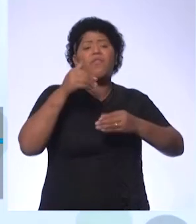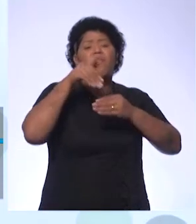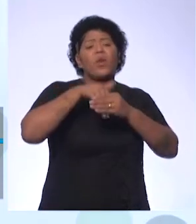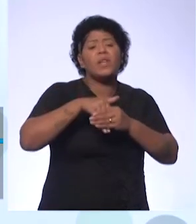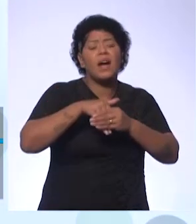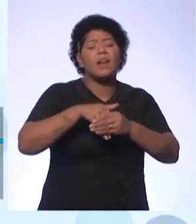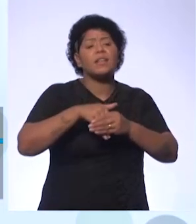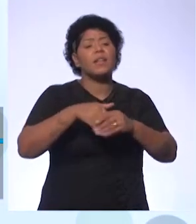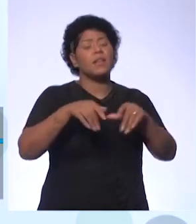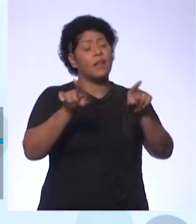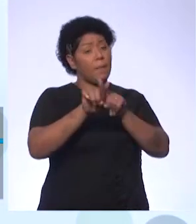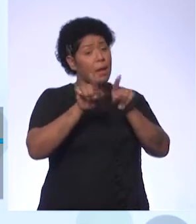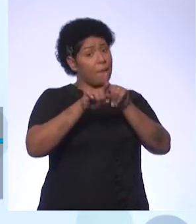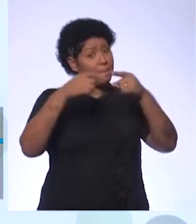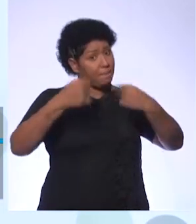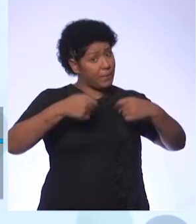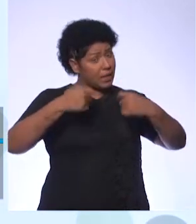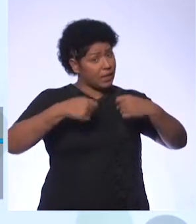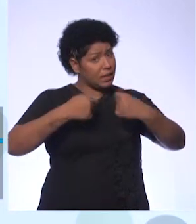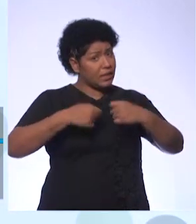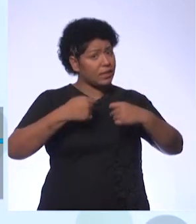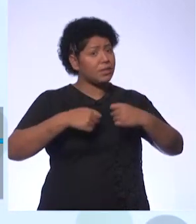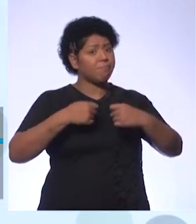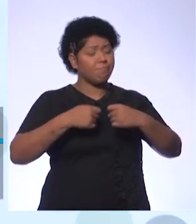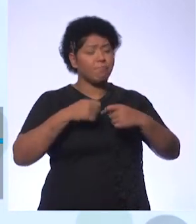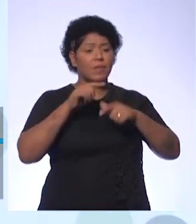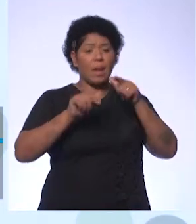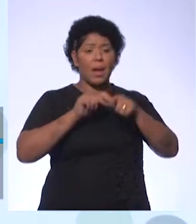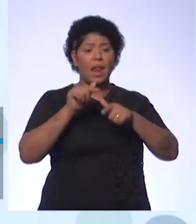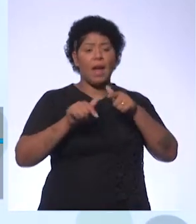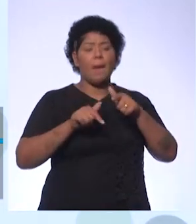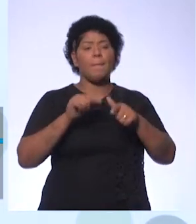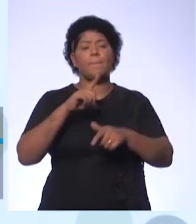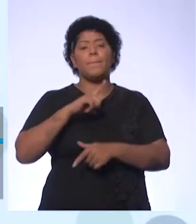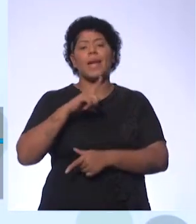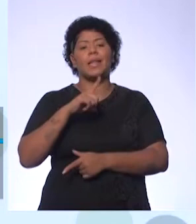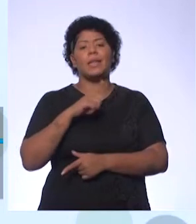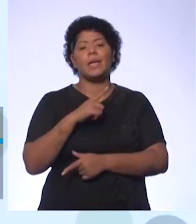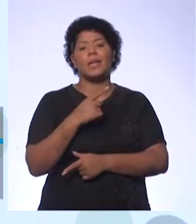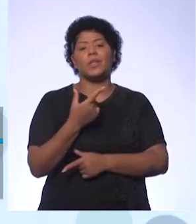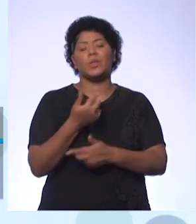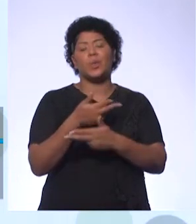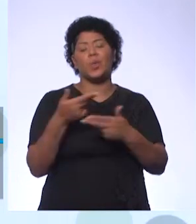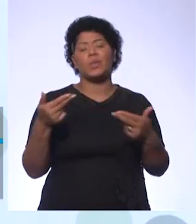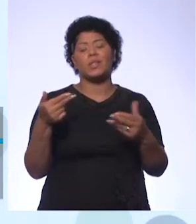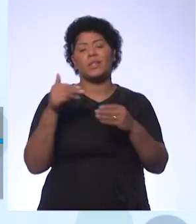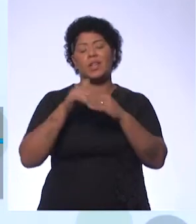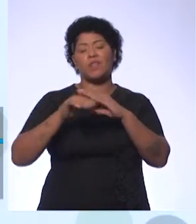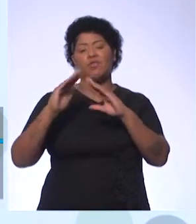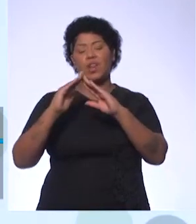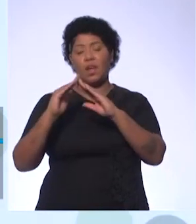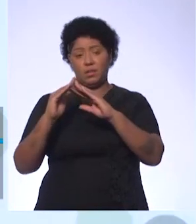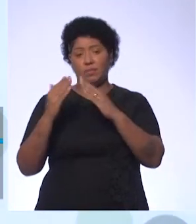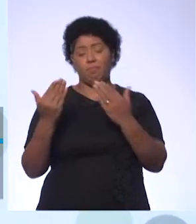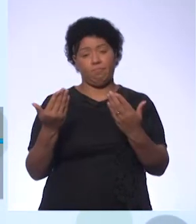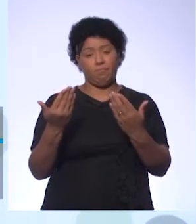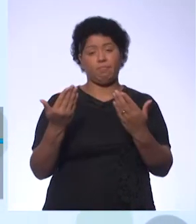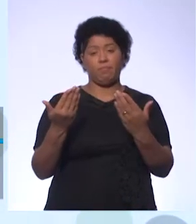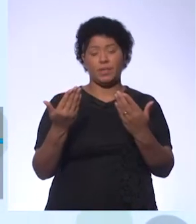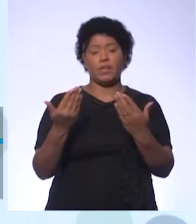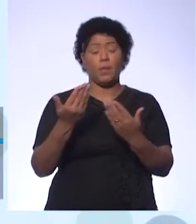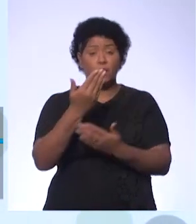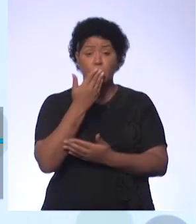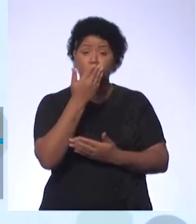precisa também trabalhar para garantir o seu sustento? Então, o movimento cartista ele pede isso, sufrágio universal, e que os